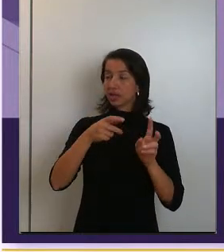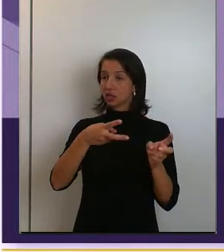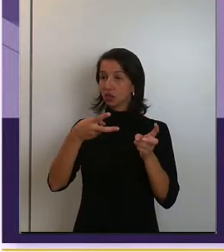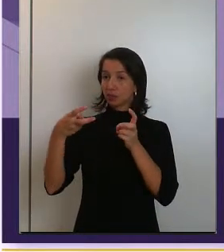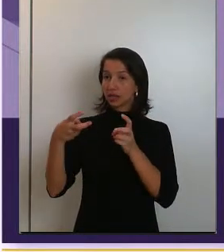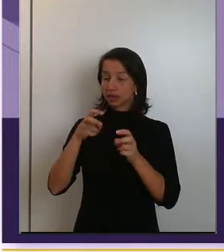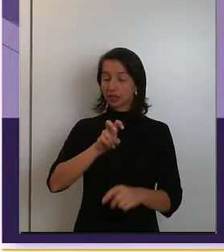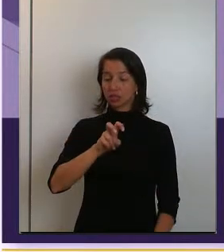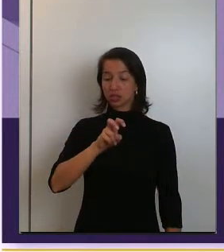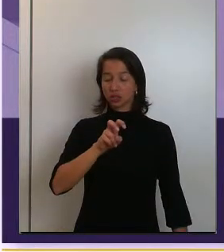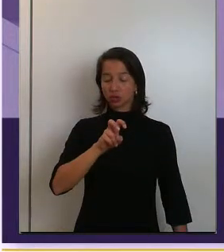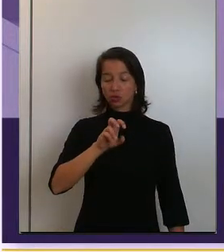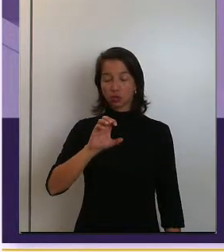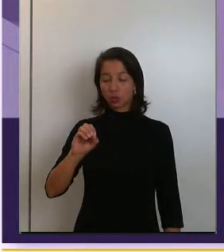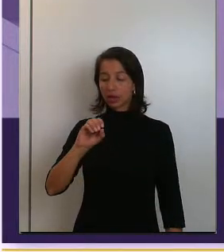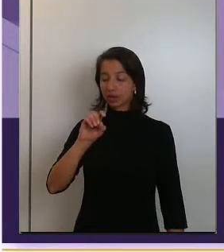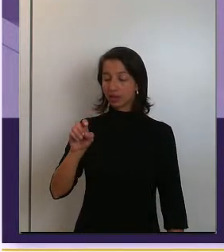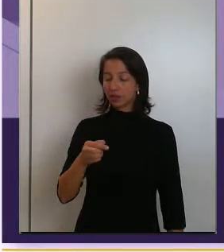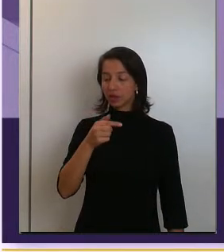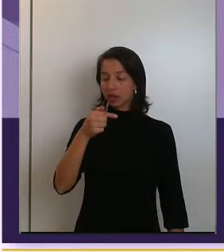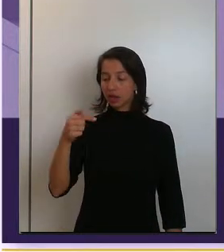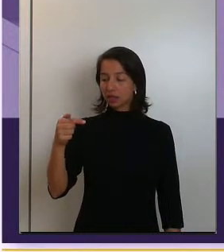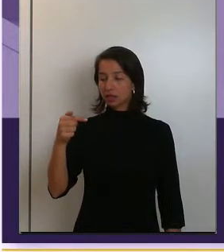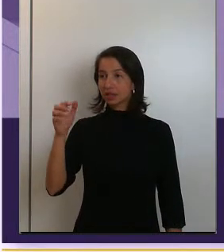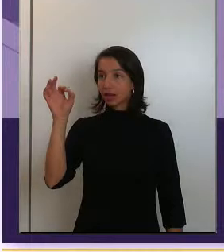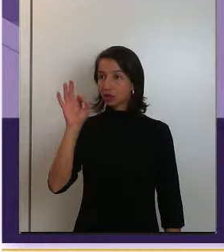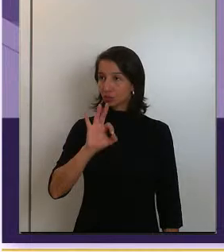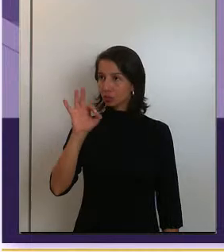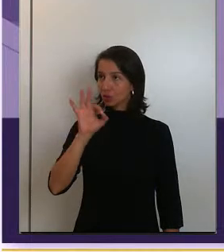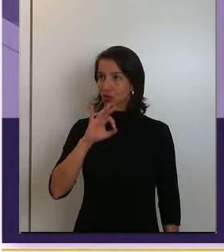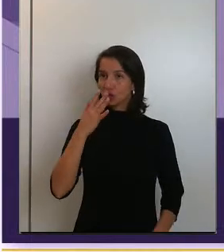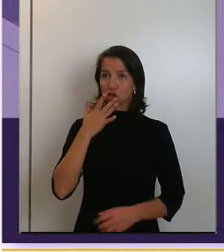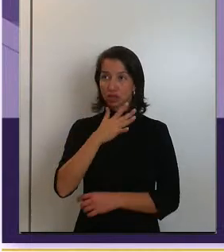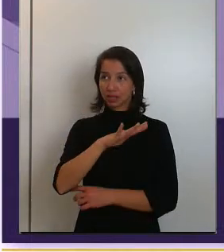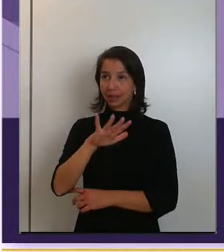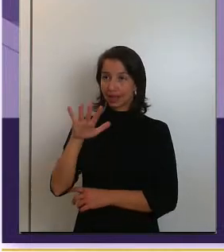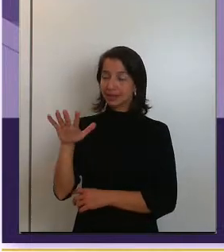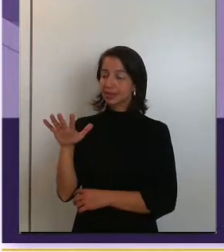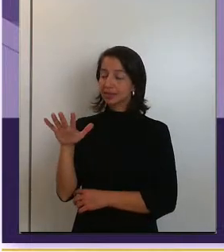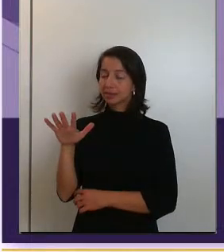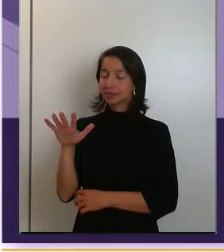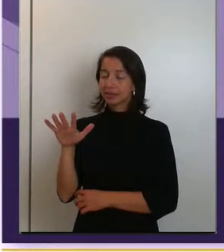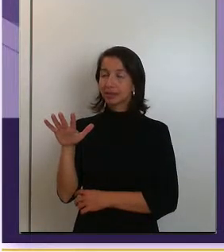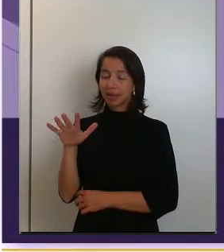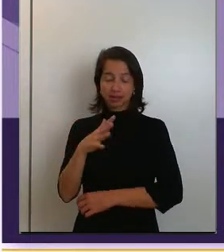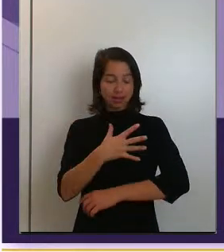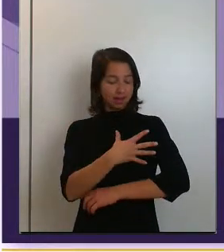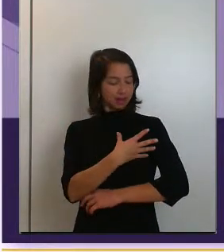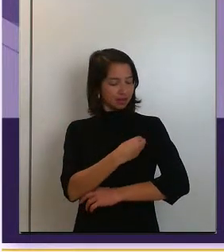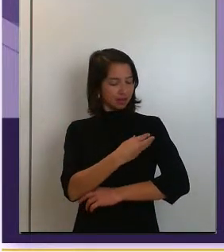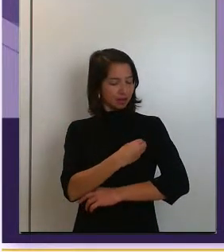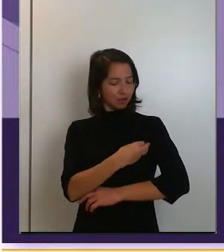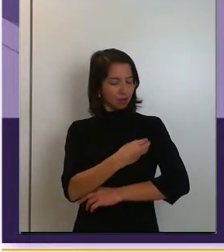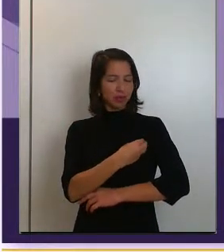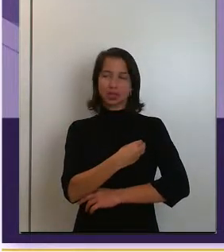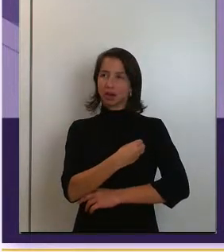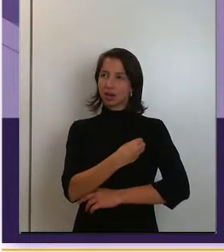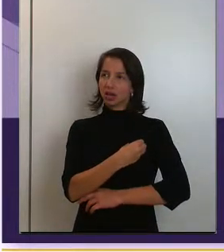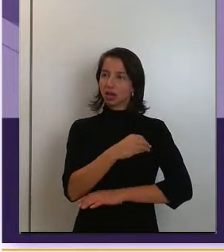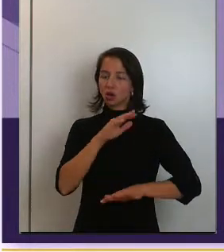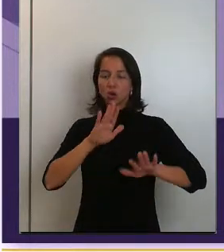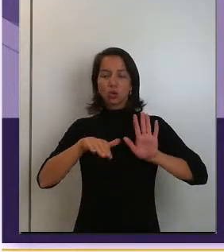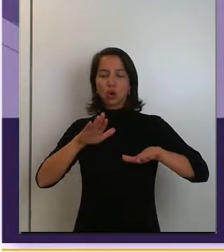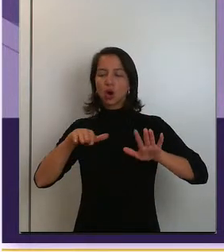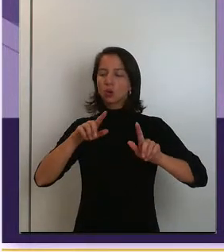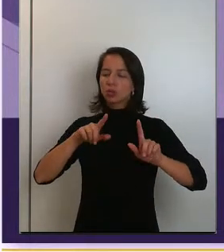das crianças com menos de 4 meses sendo amamentadas exclusivamente, com algumas variações regionais,